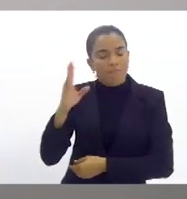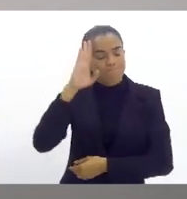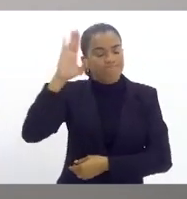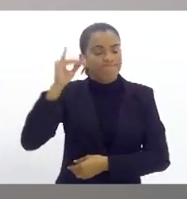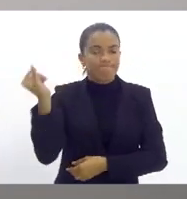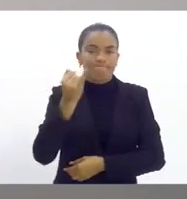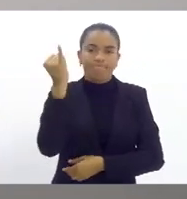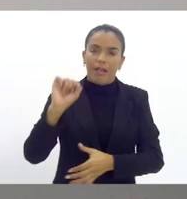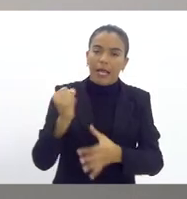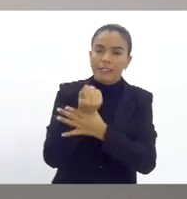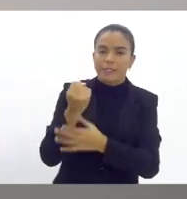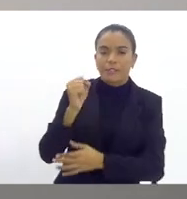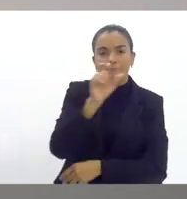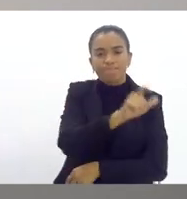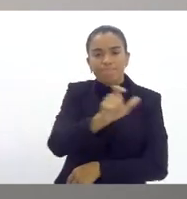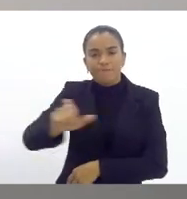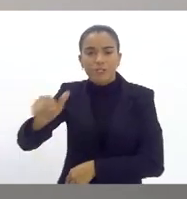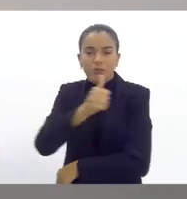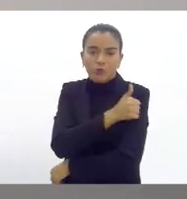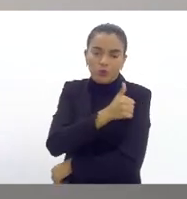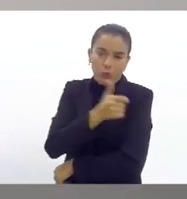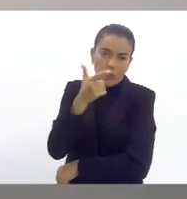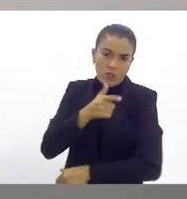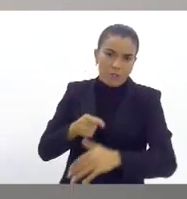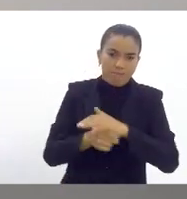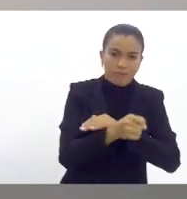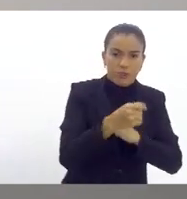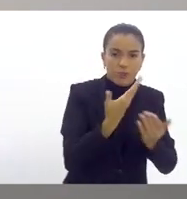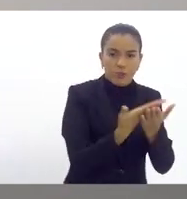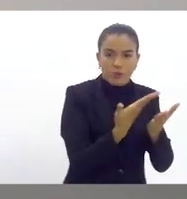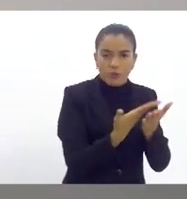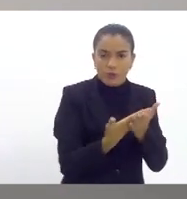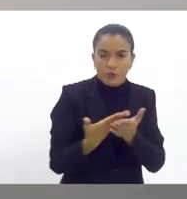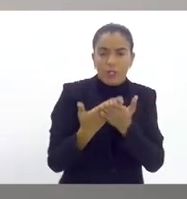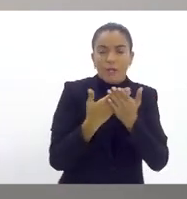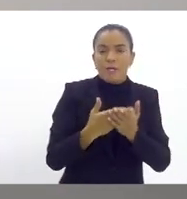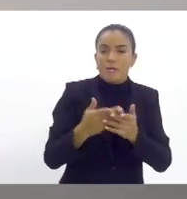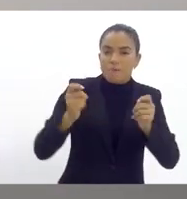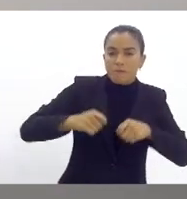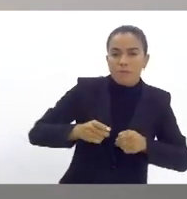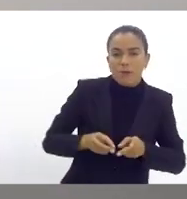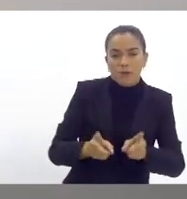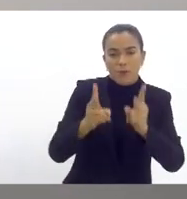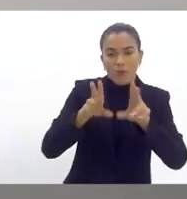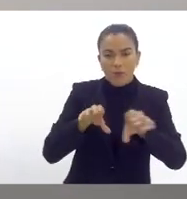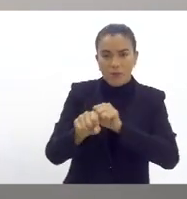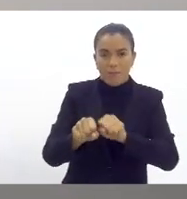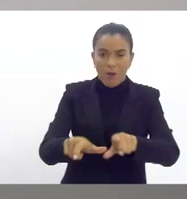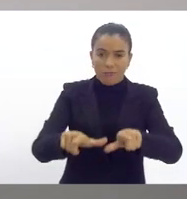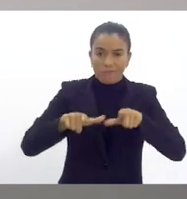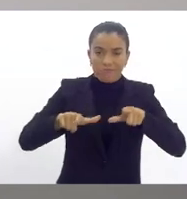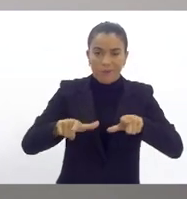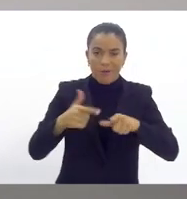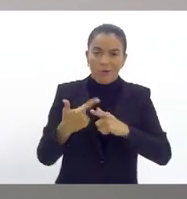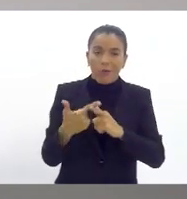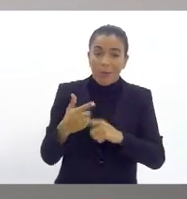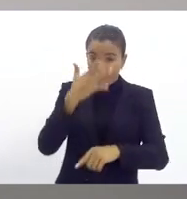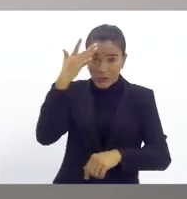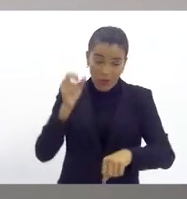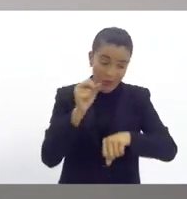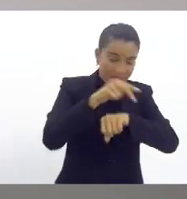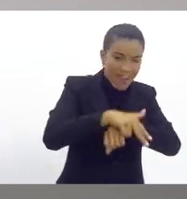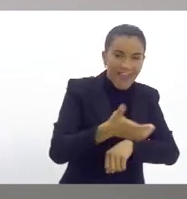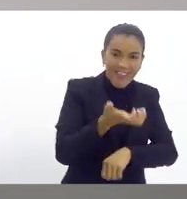gente garantir que esses estudantes acessem a universidades mas permaneçam nela e consigam sair com diploma na mão afinal de contas quem entrou